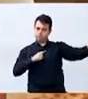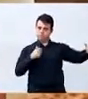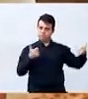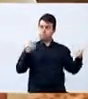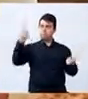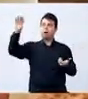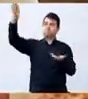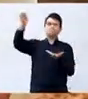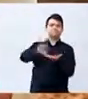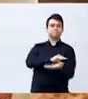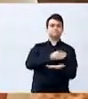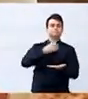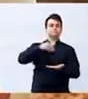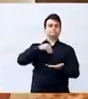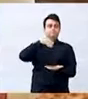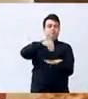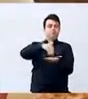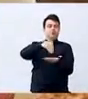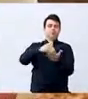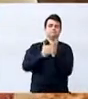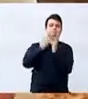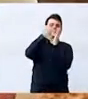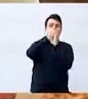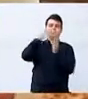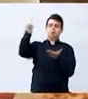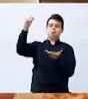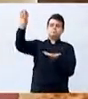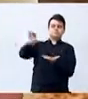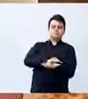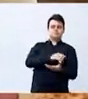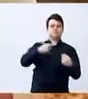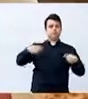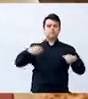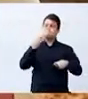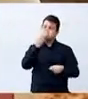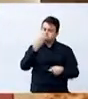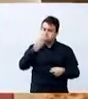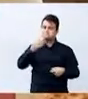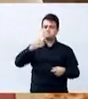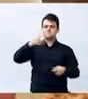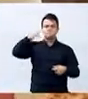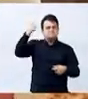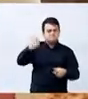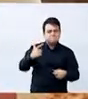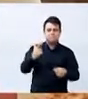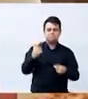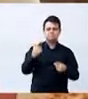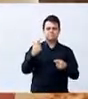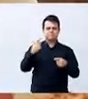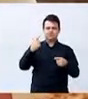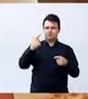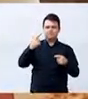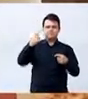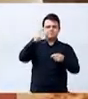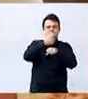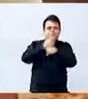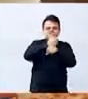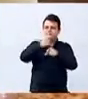tivesse recurso, porque a gente tem condição sim de contratar bastante profissionais para não ter fila de